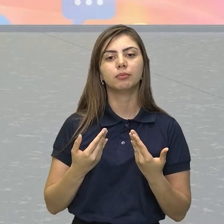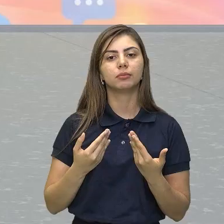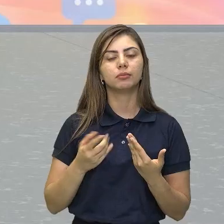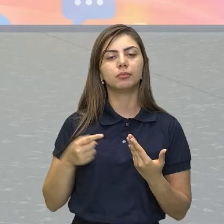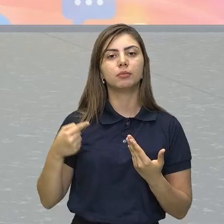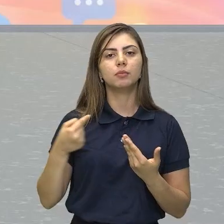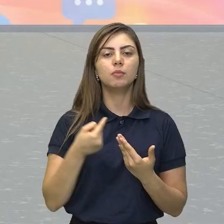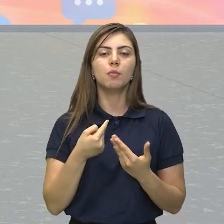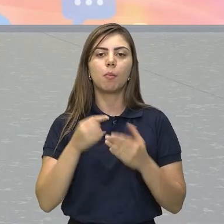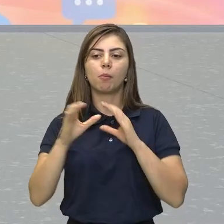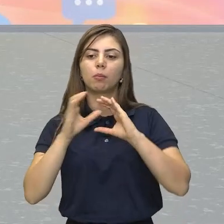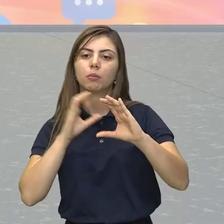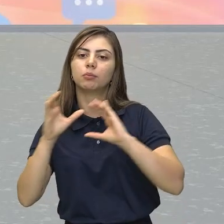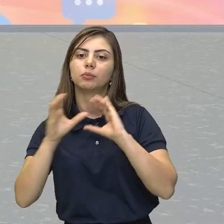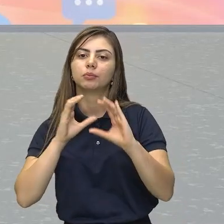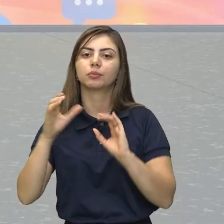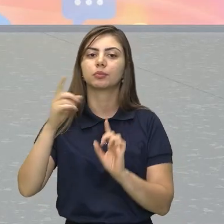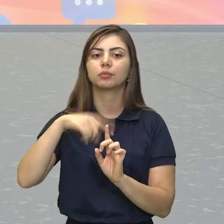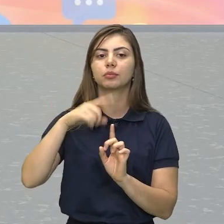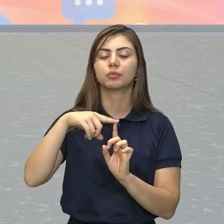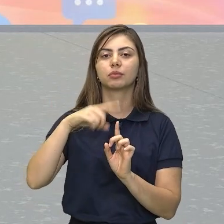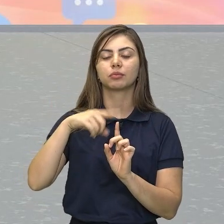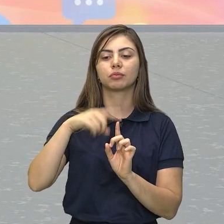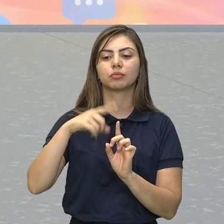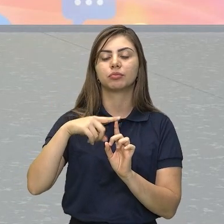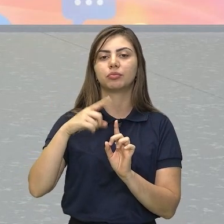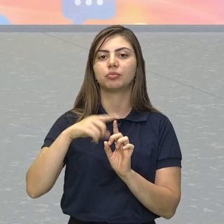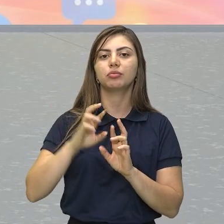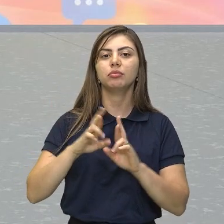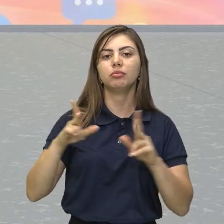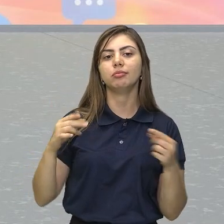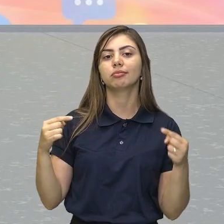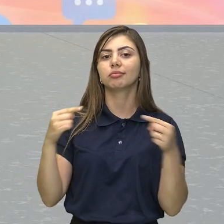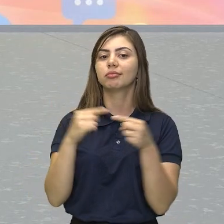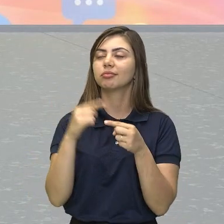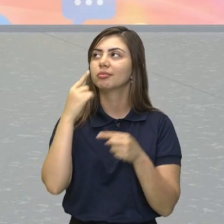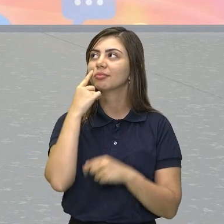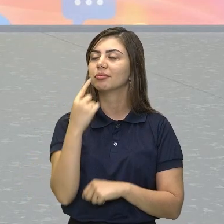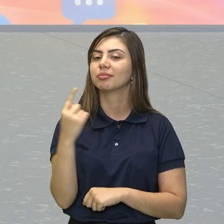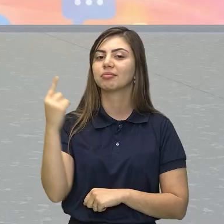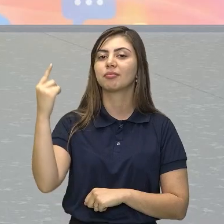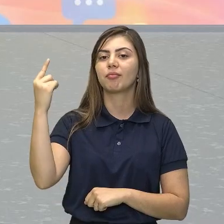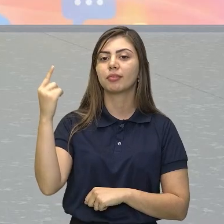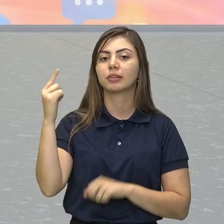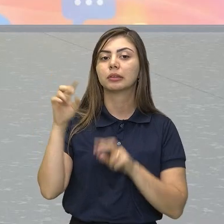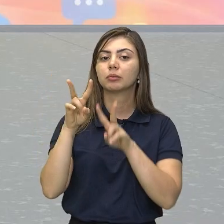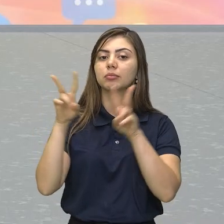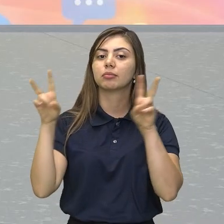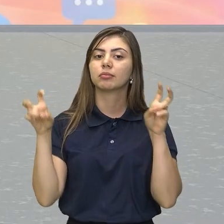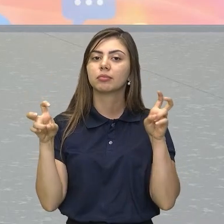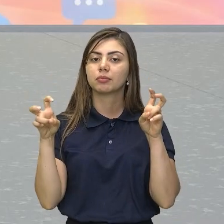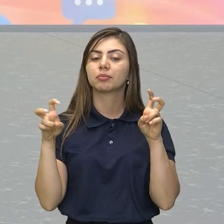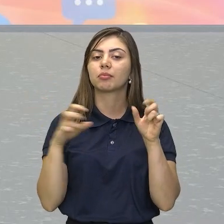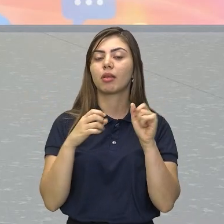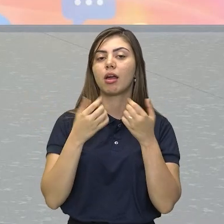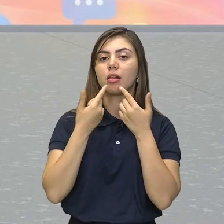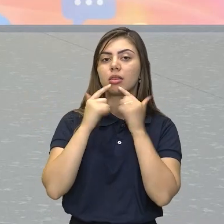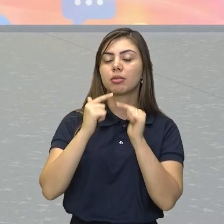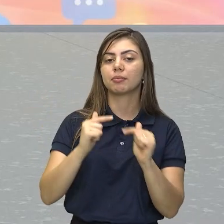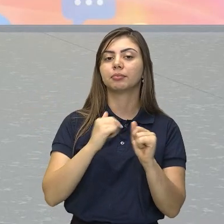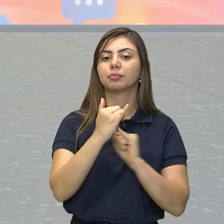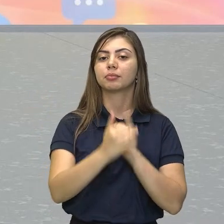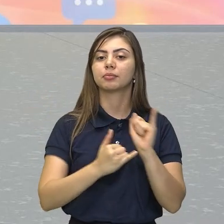nós chamamos de Internet Language, que é uma linguagem da internet. Então, esse estilo é comum nas